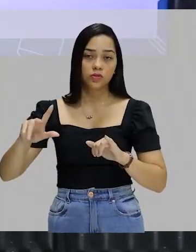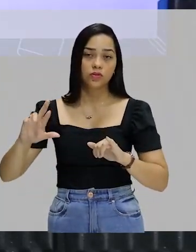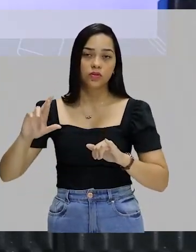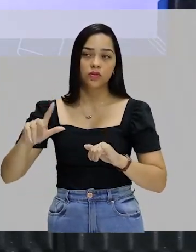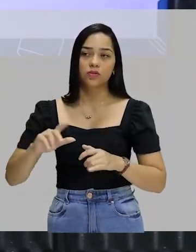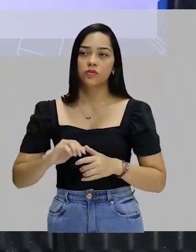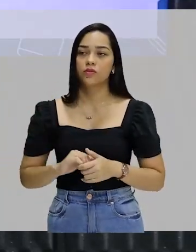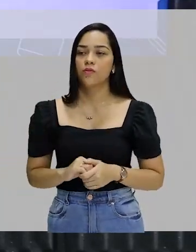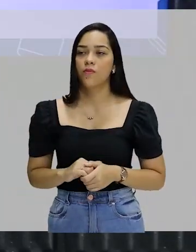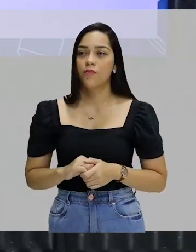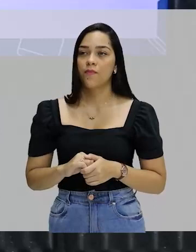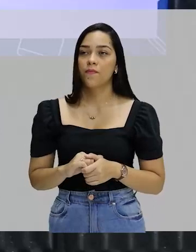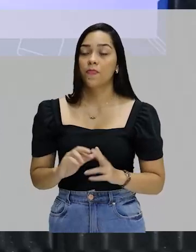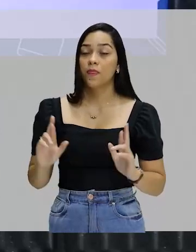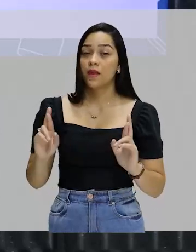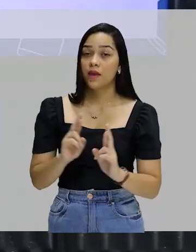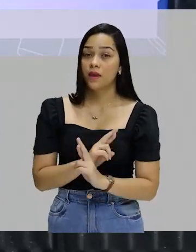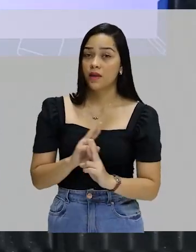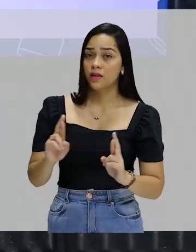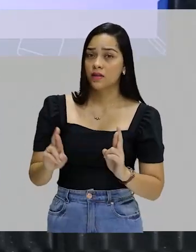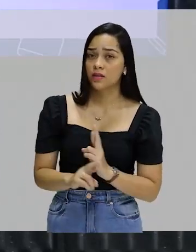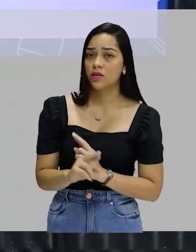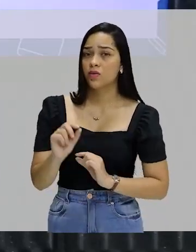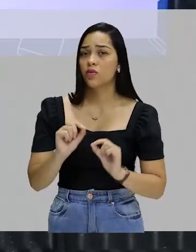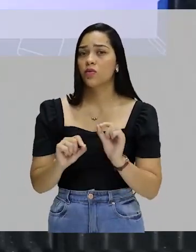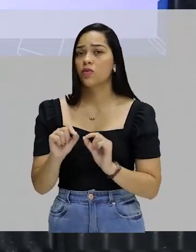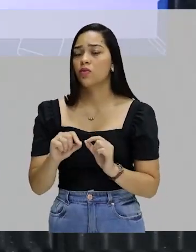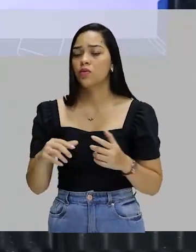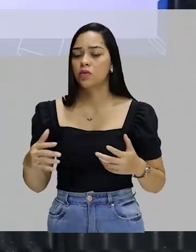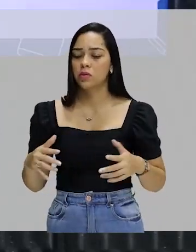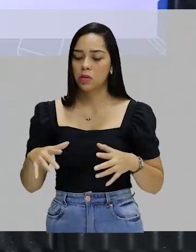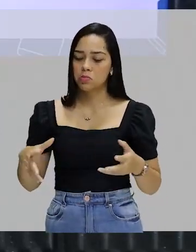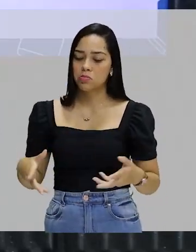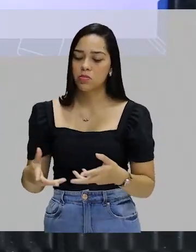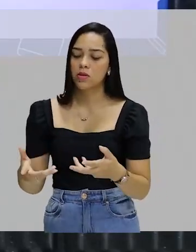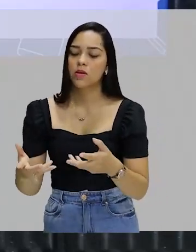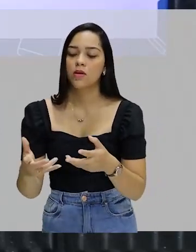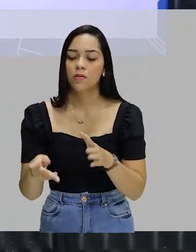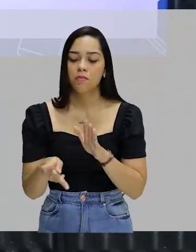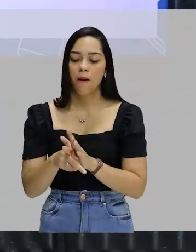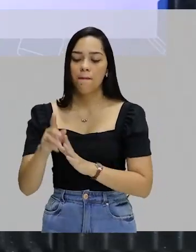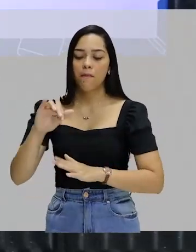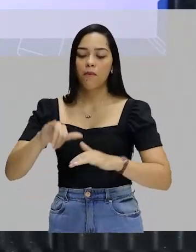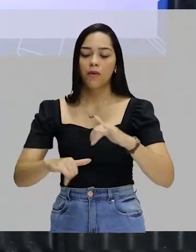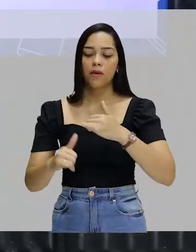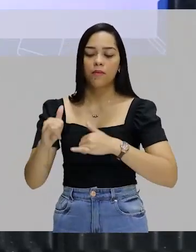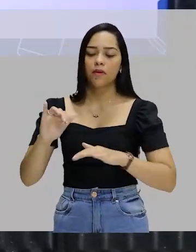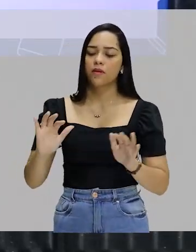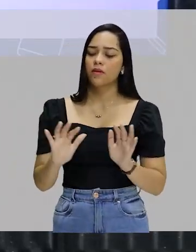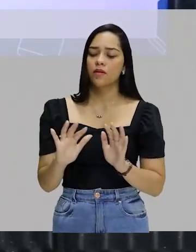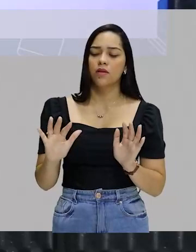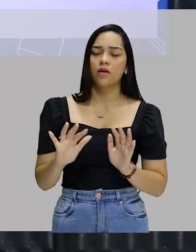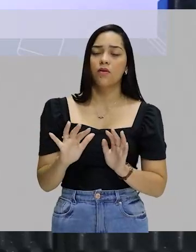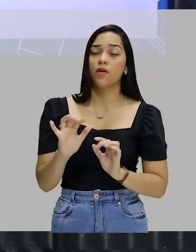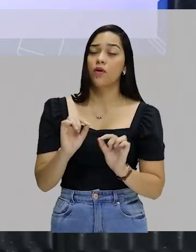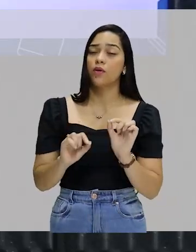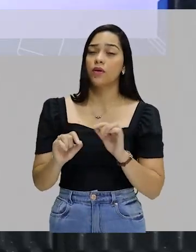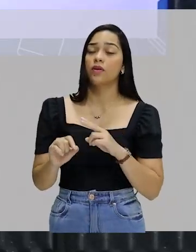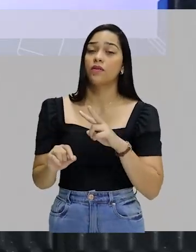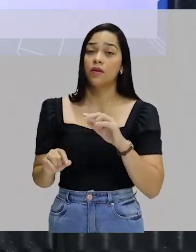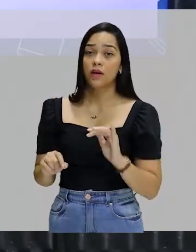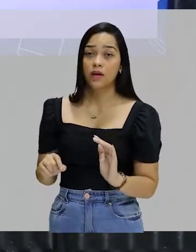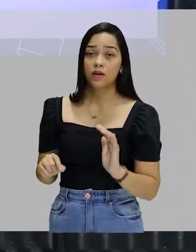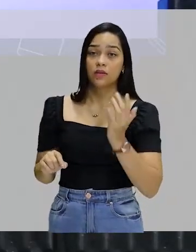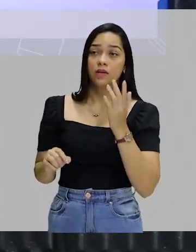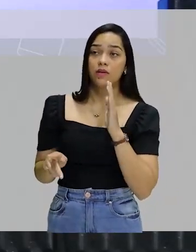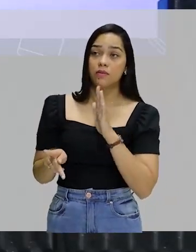Turminha, uma reação nuclear, né, não é uma reação química. A reação química é aquela que ocorre